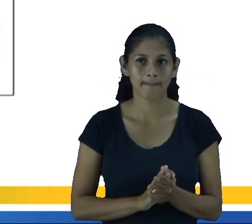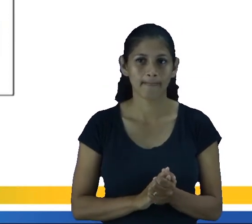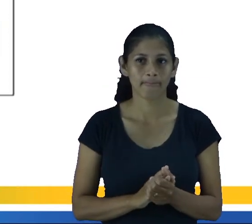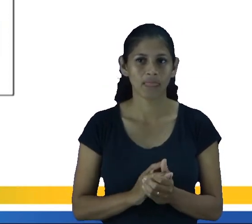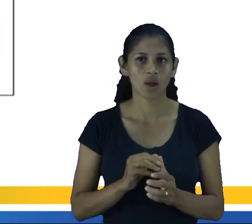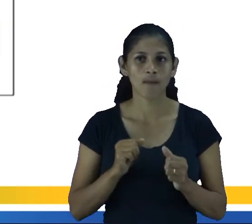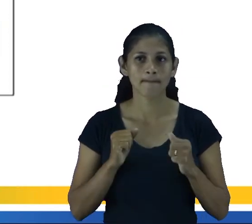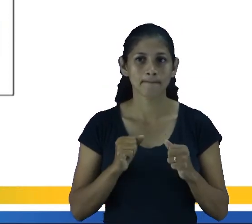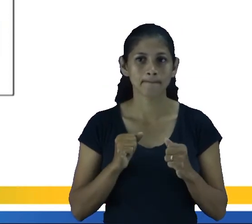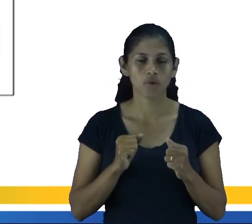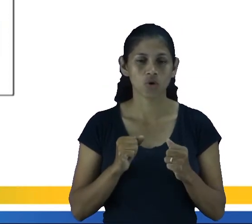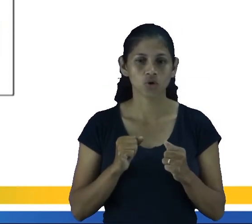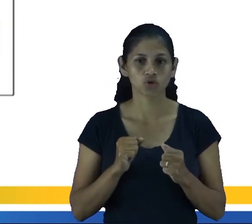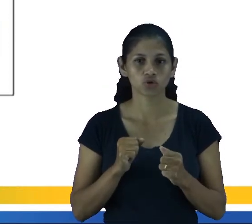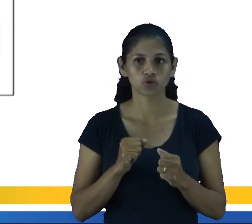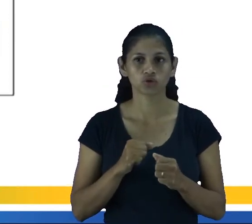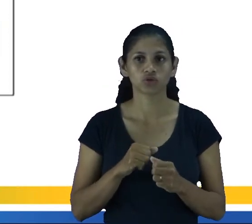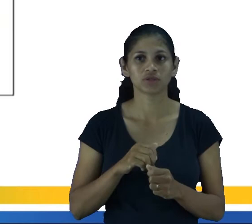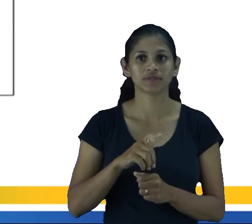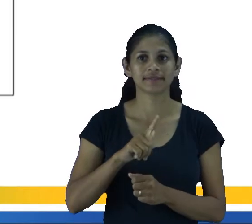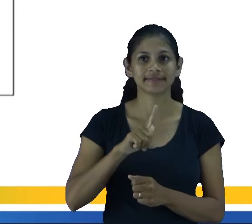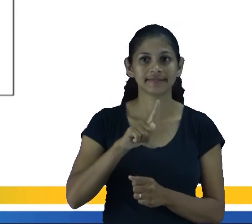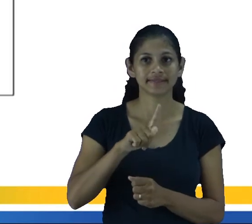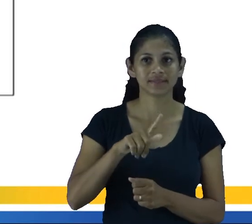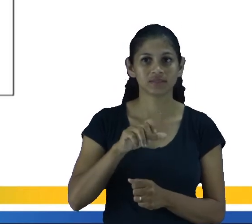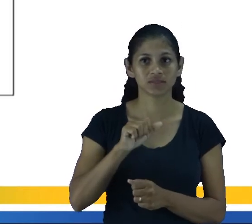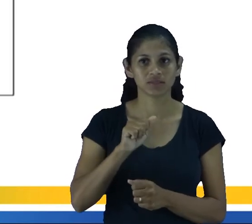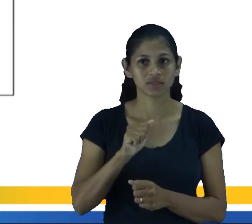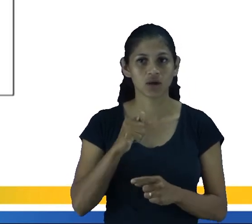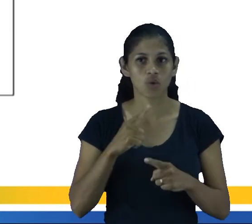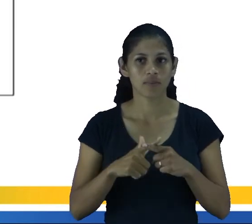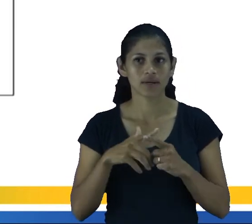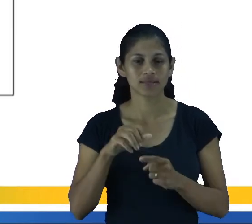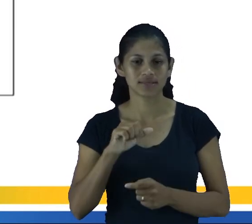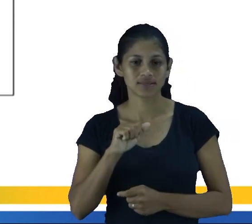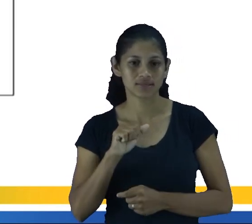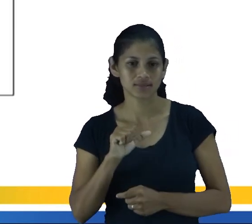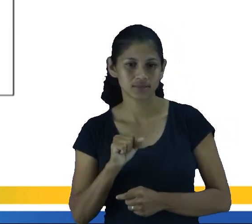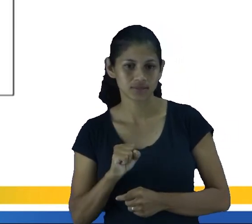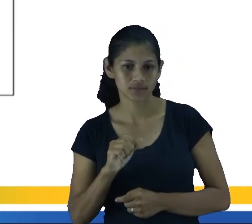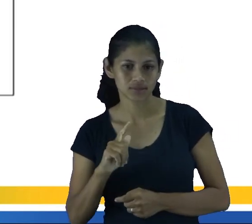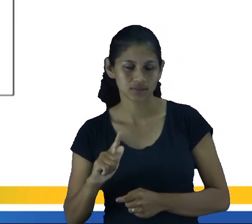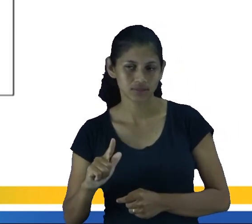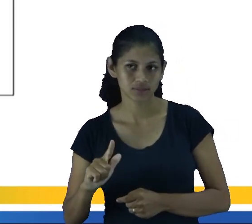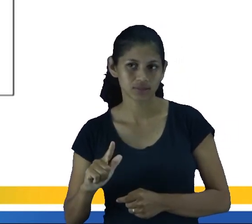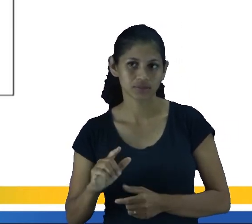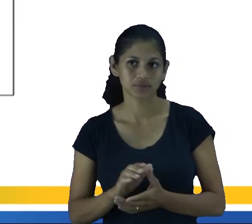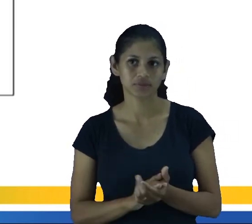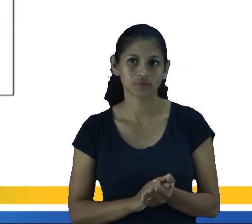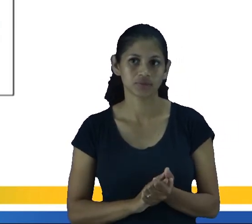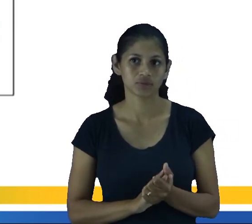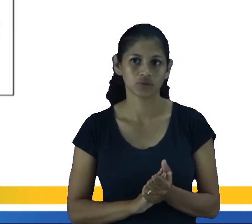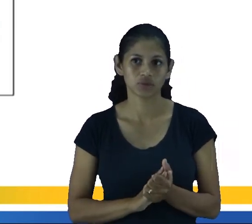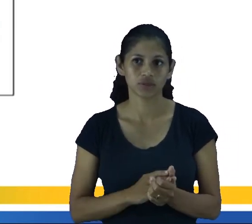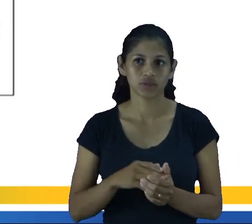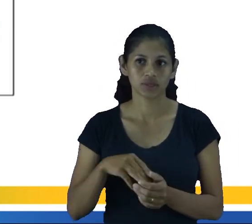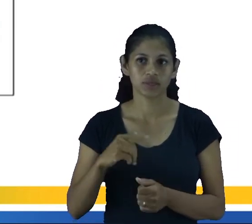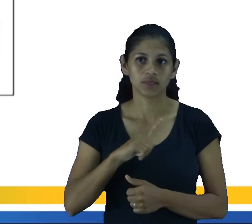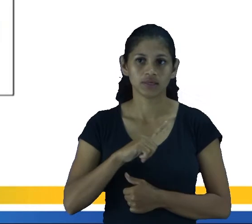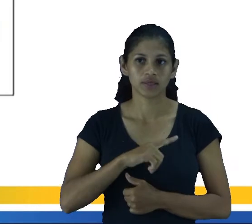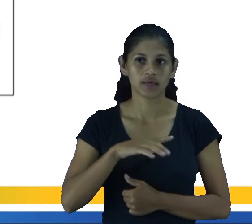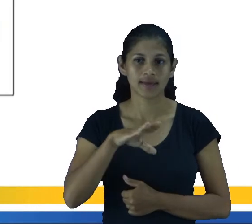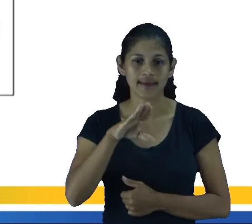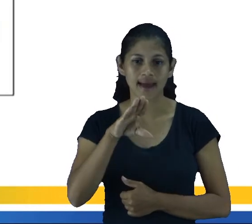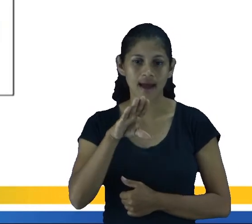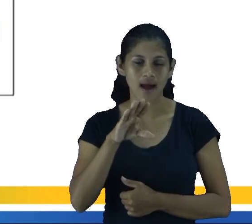ela pode ocorrer entre dois sais, um sal e uma base, um sal e um ácido ou um ácido e uma base. Então a gente vai ter aqui um cátion e um